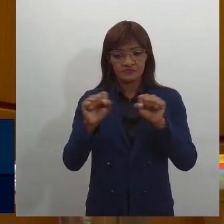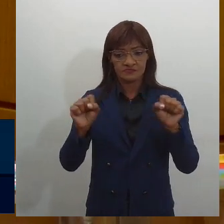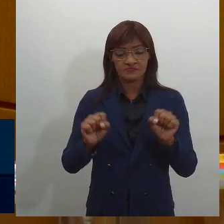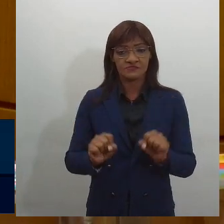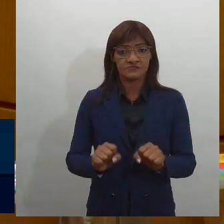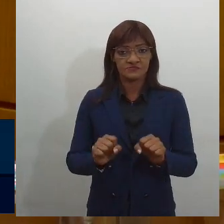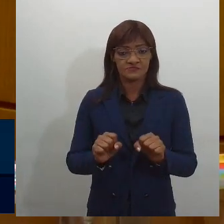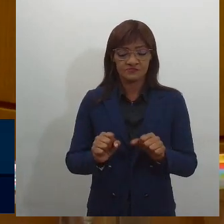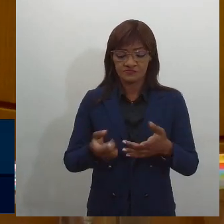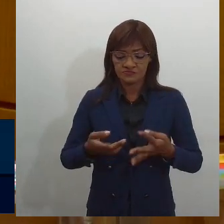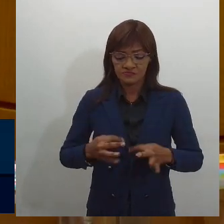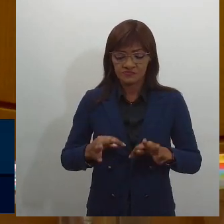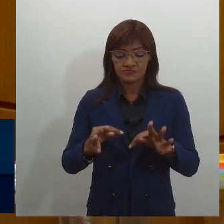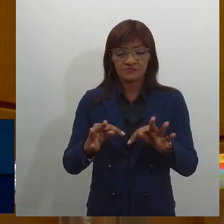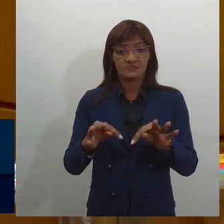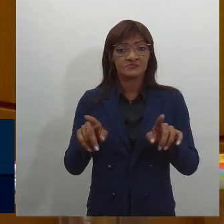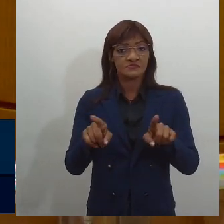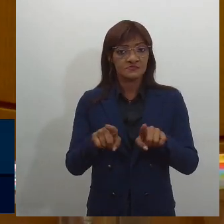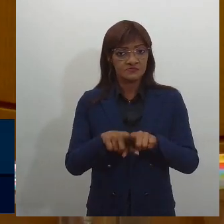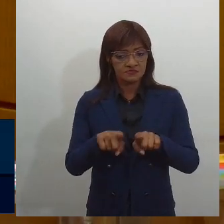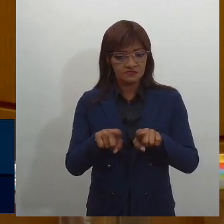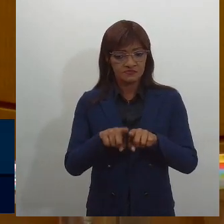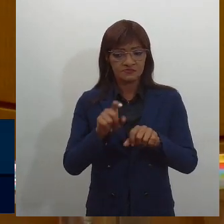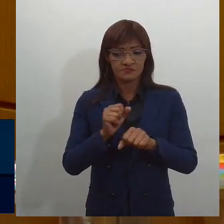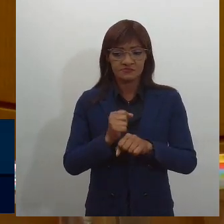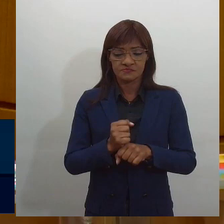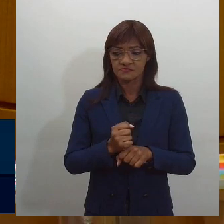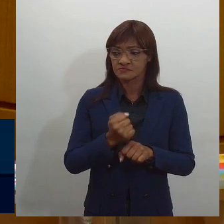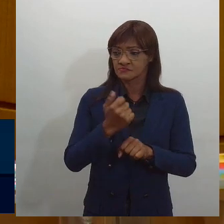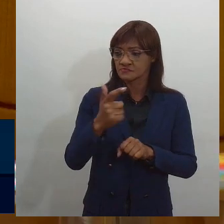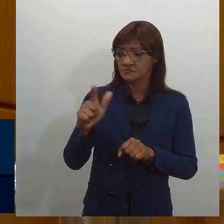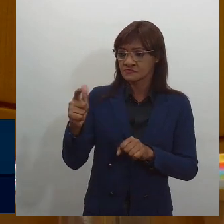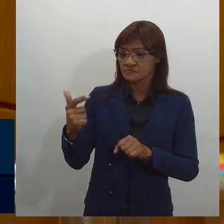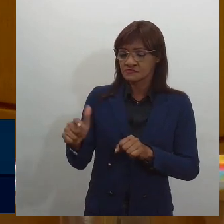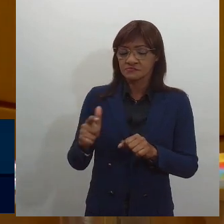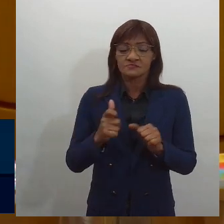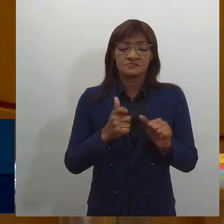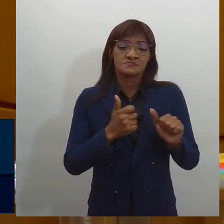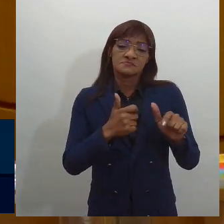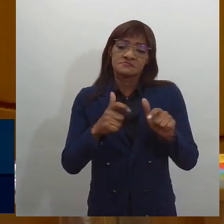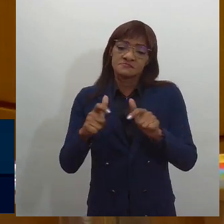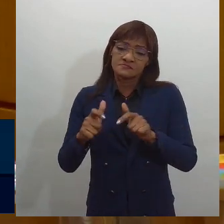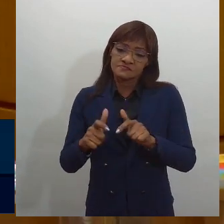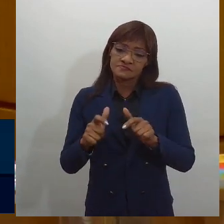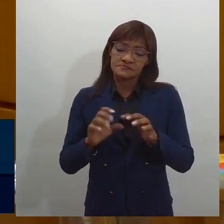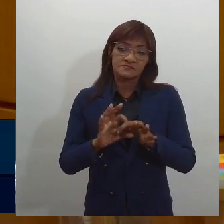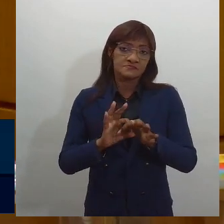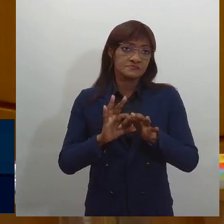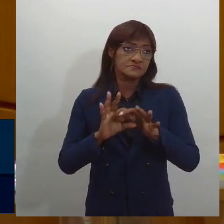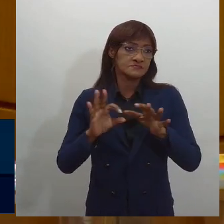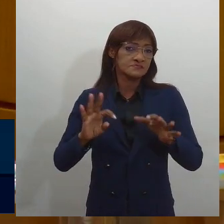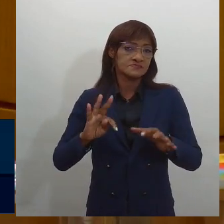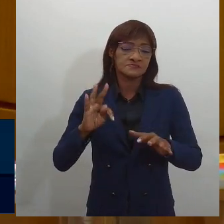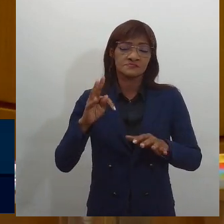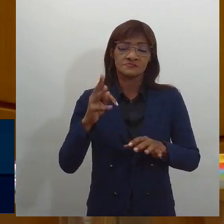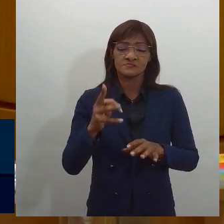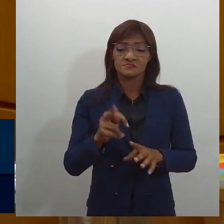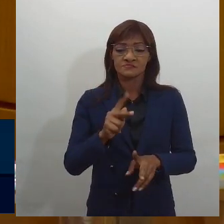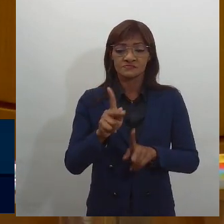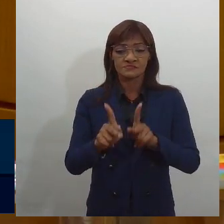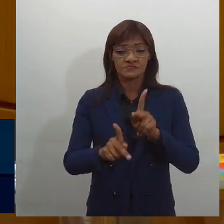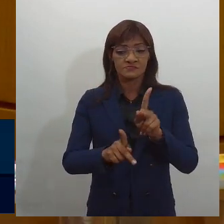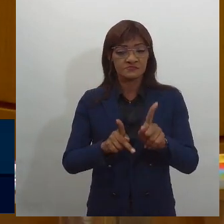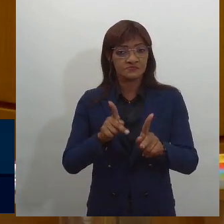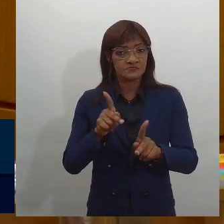bem como de outros serviços e instalações abertas ao público, de uso público